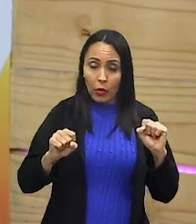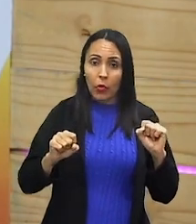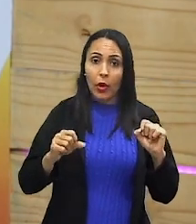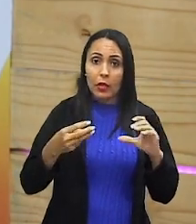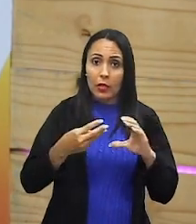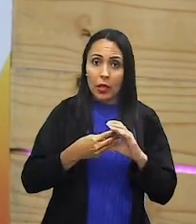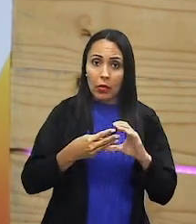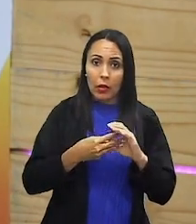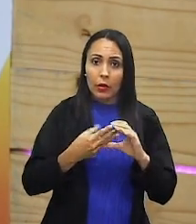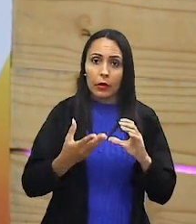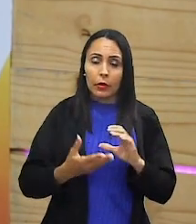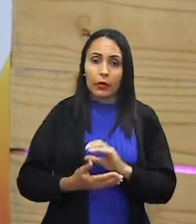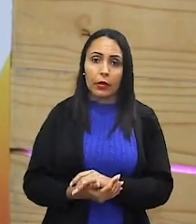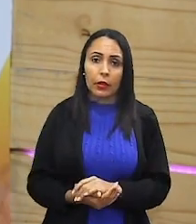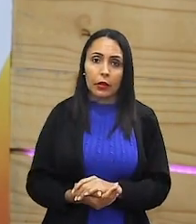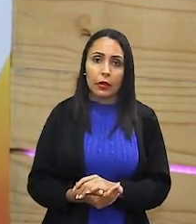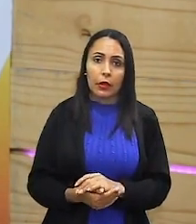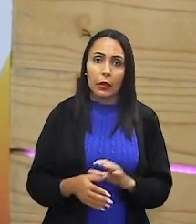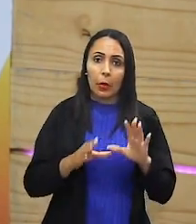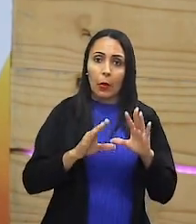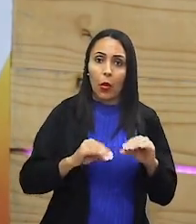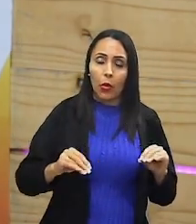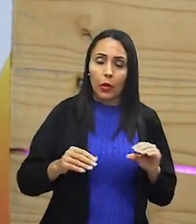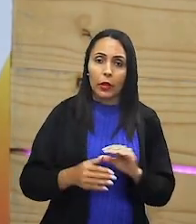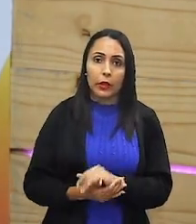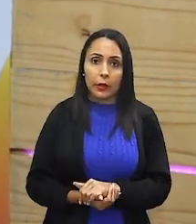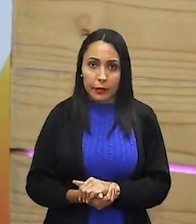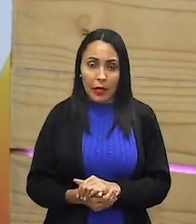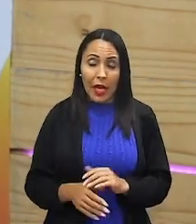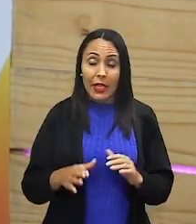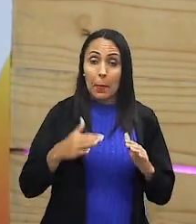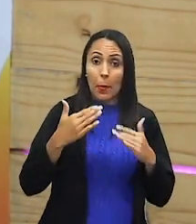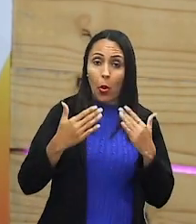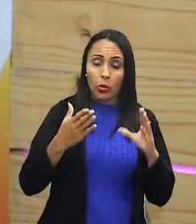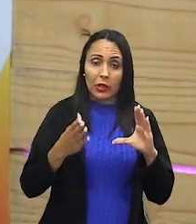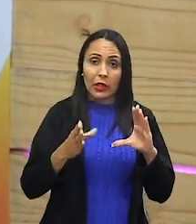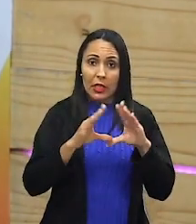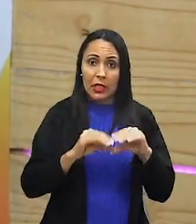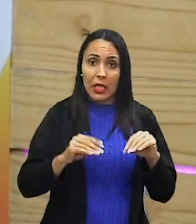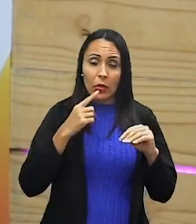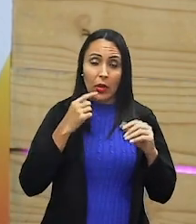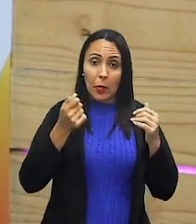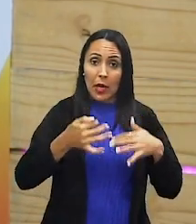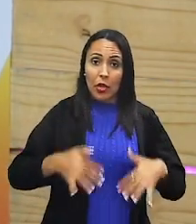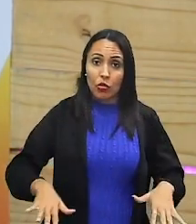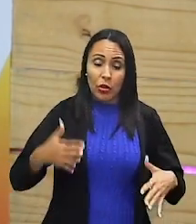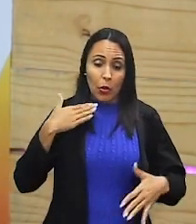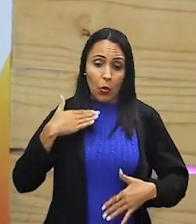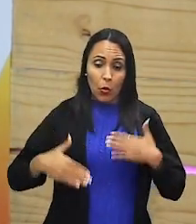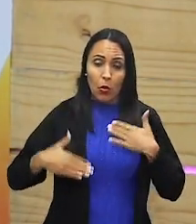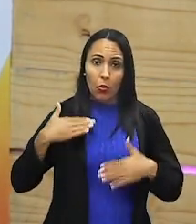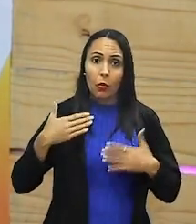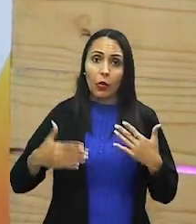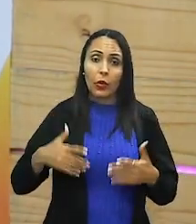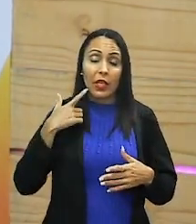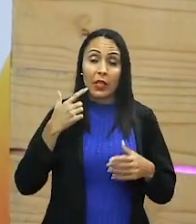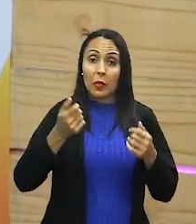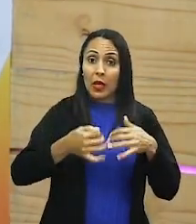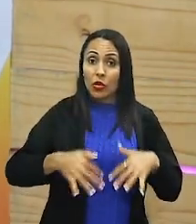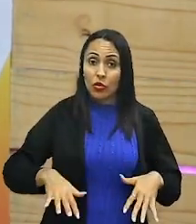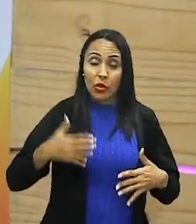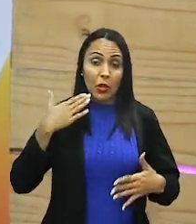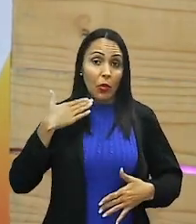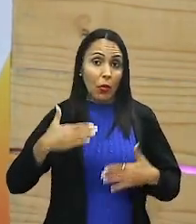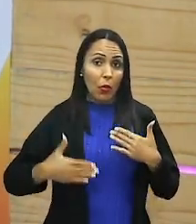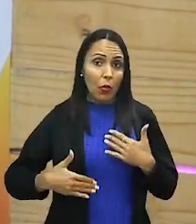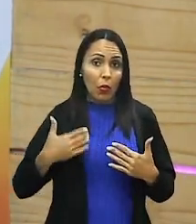célula. Aí essa célula morre. Aí é a morte dessa célula que vai prejudicar o organismo. E esse prejuízo ao